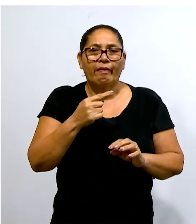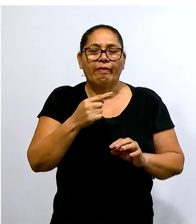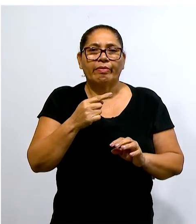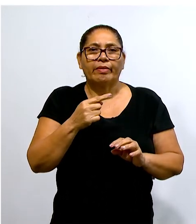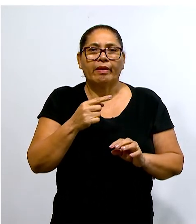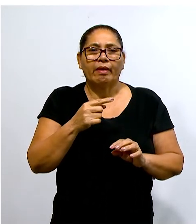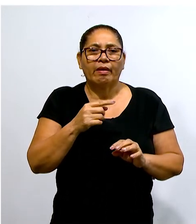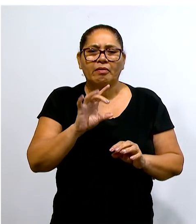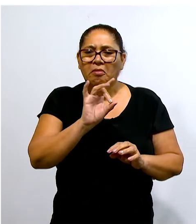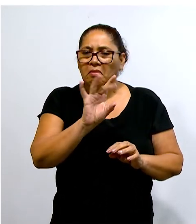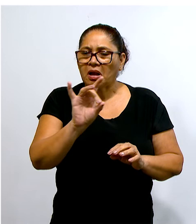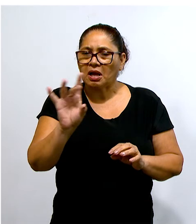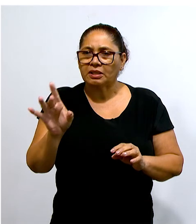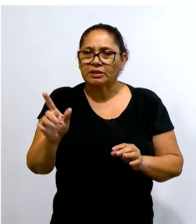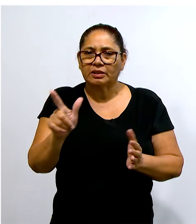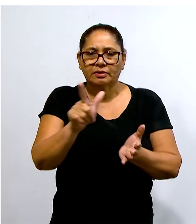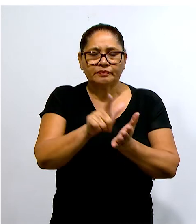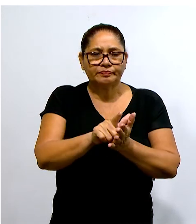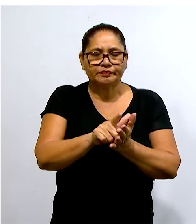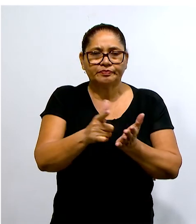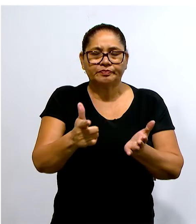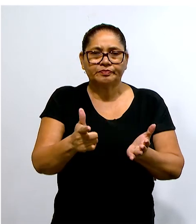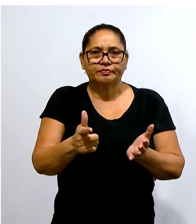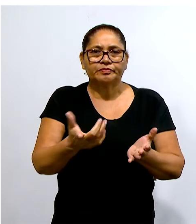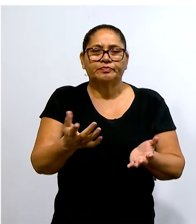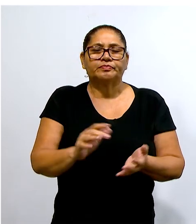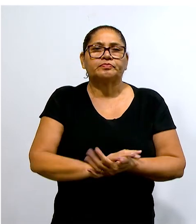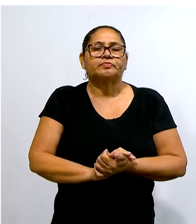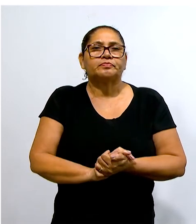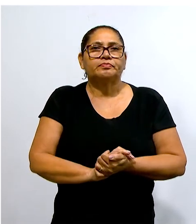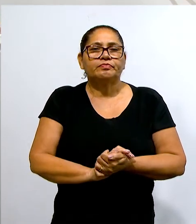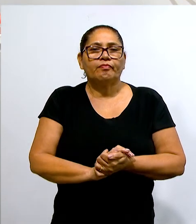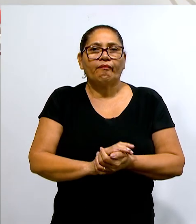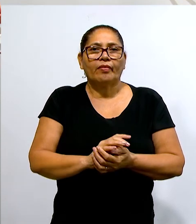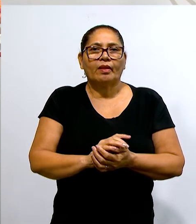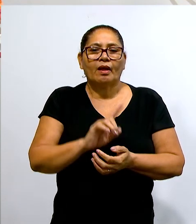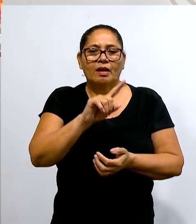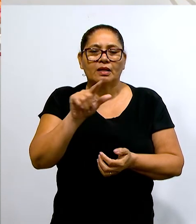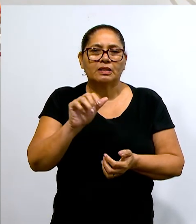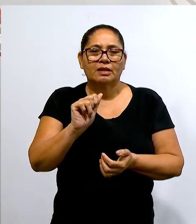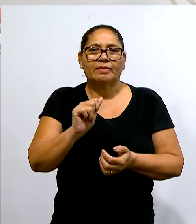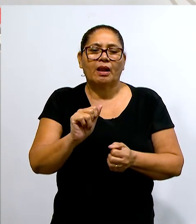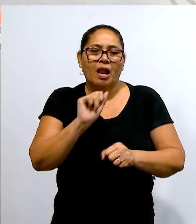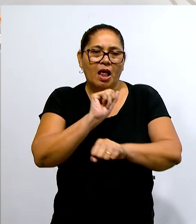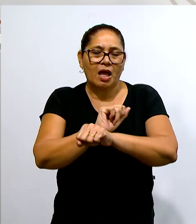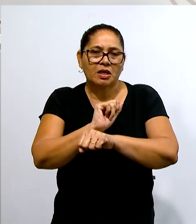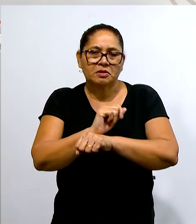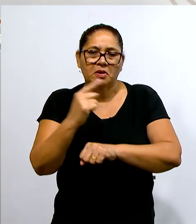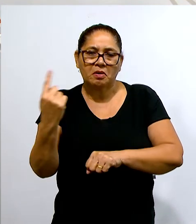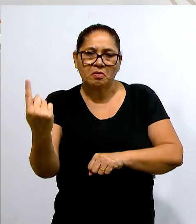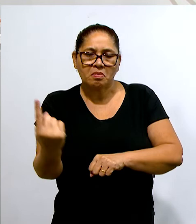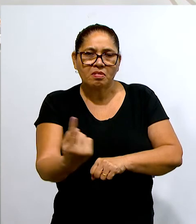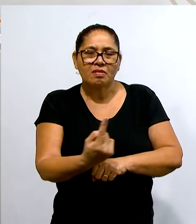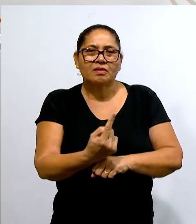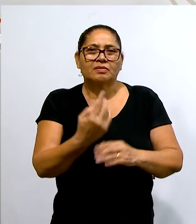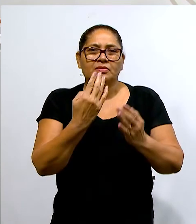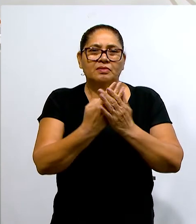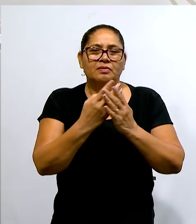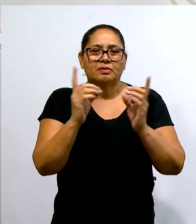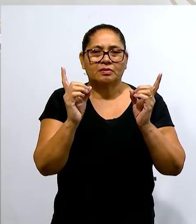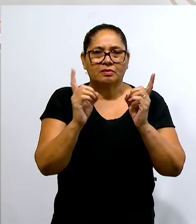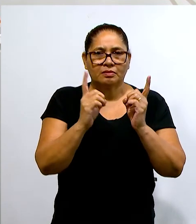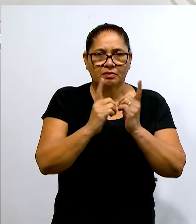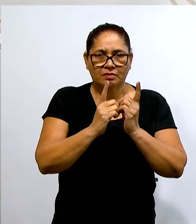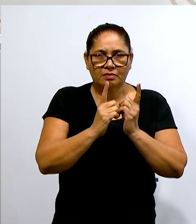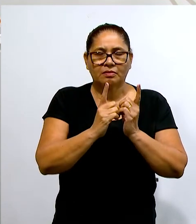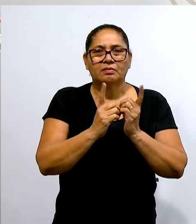pontualmente com o livro do Zabala, nesta unidade de ensino. Espero vocês na nossa aula síncrona,